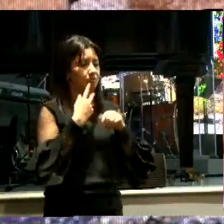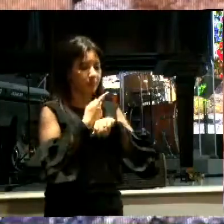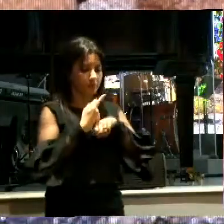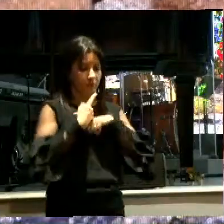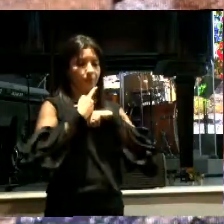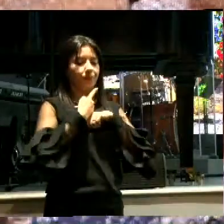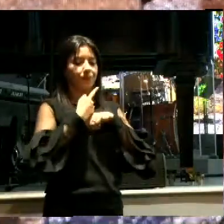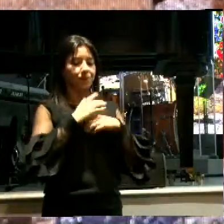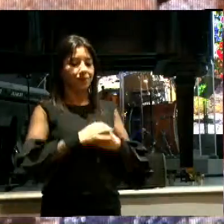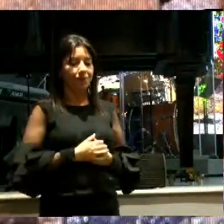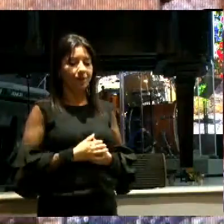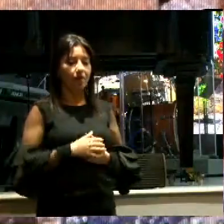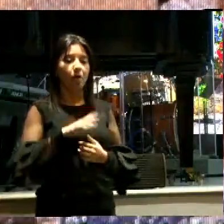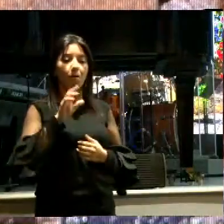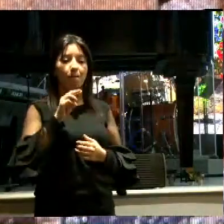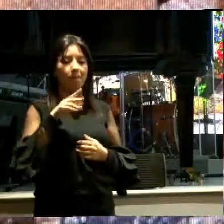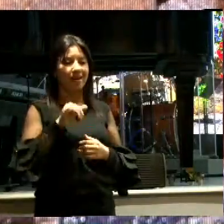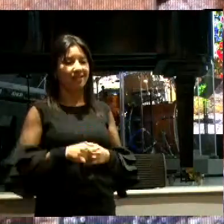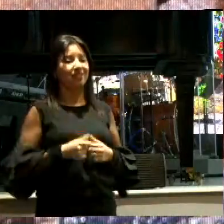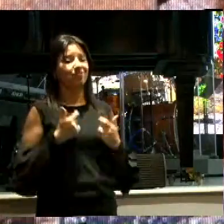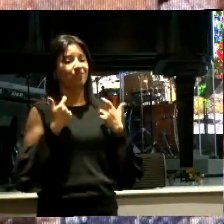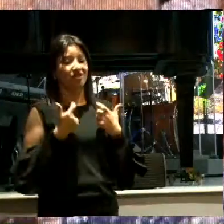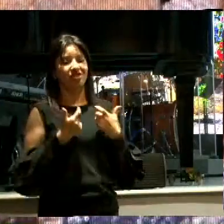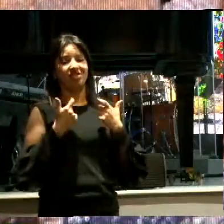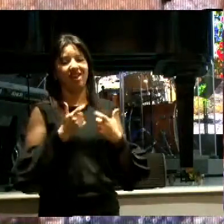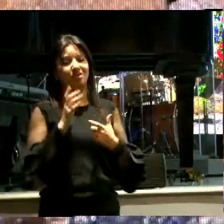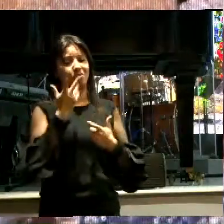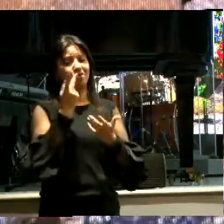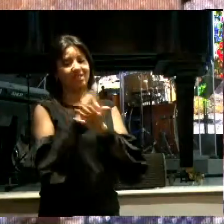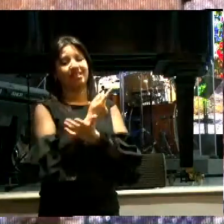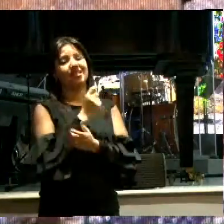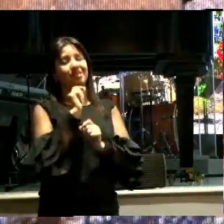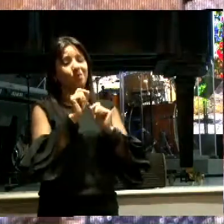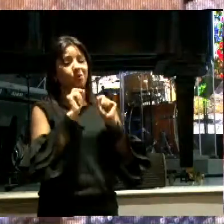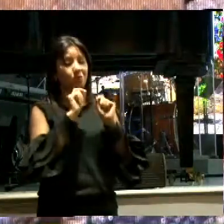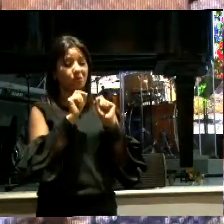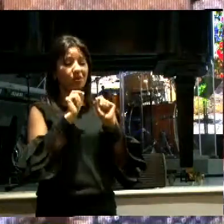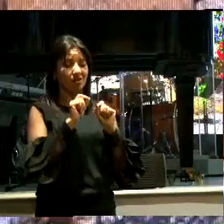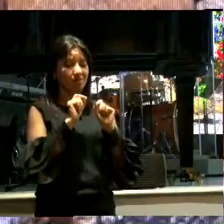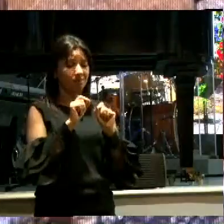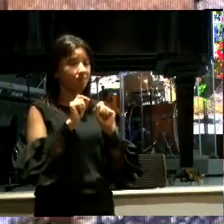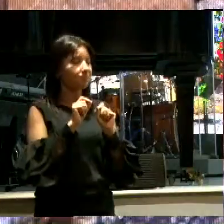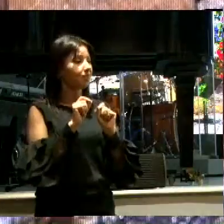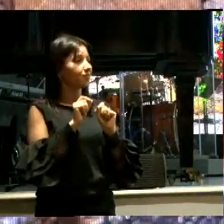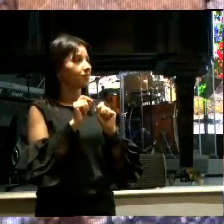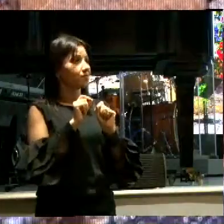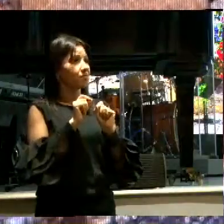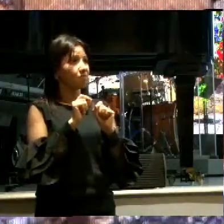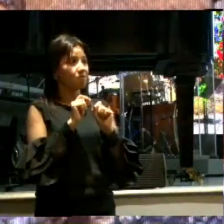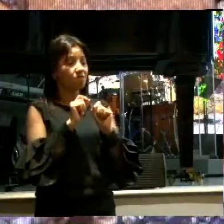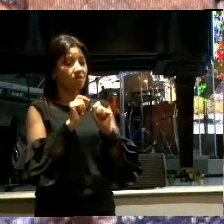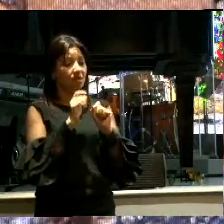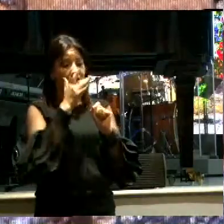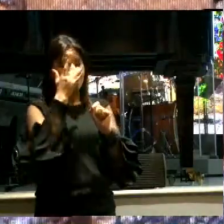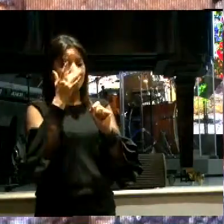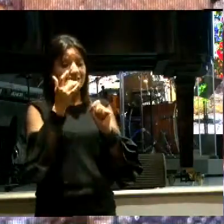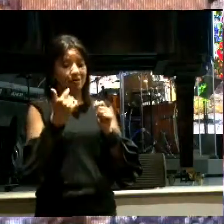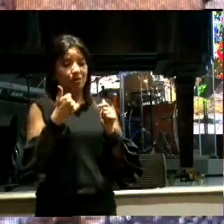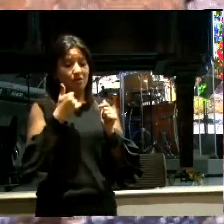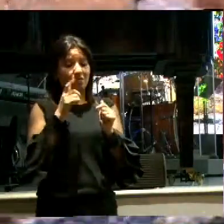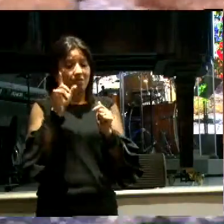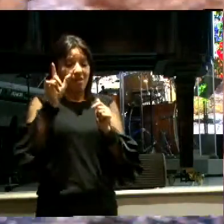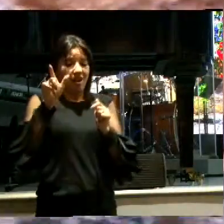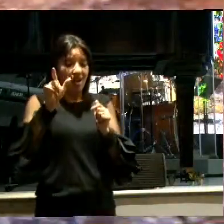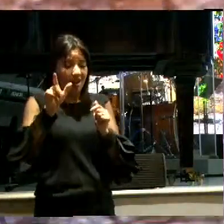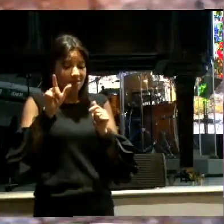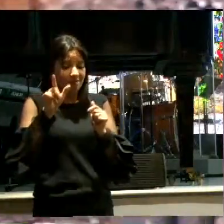Hã? Peraí, repete para mim, para não ter engano. Repetiram, eu falei assim, um momentinho só, fui lá,